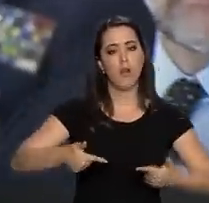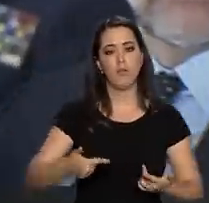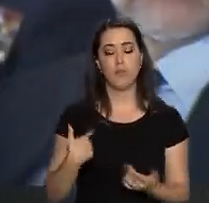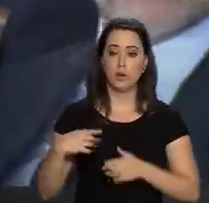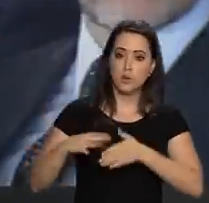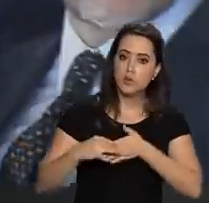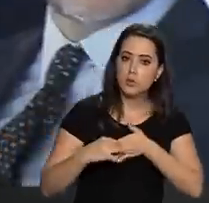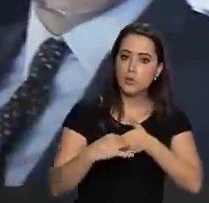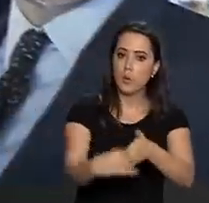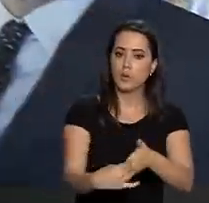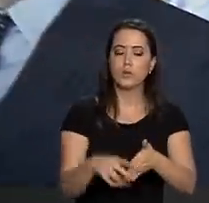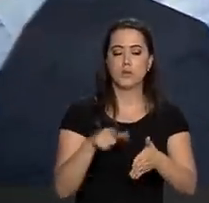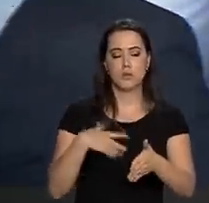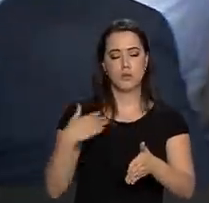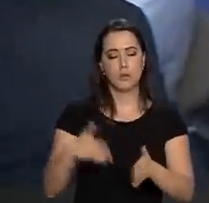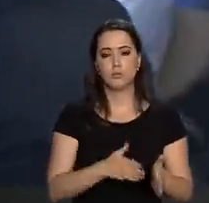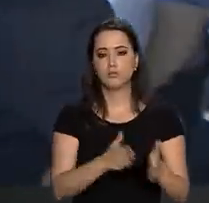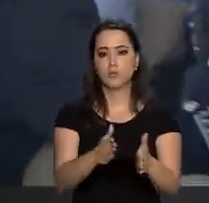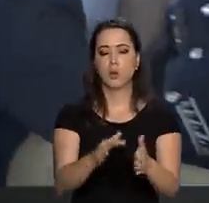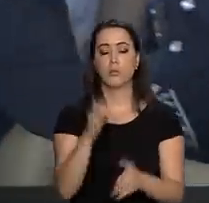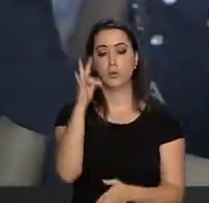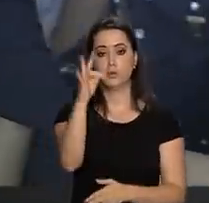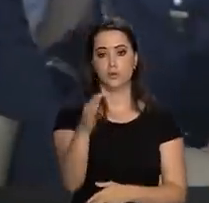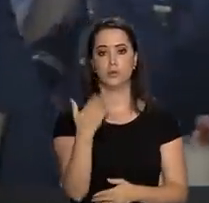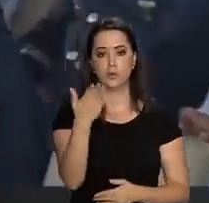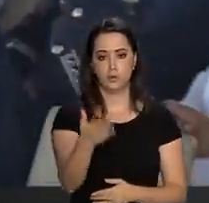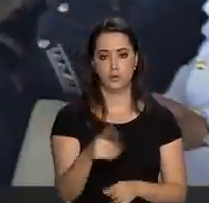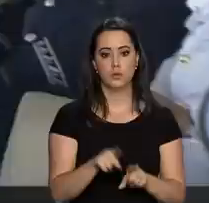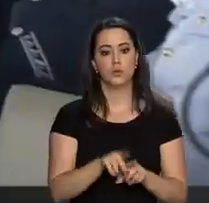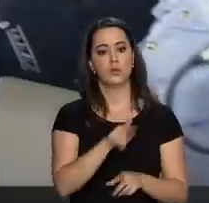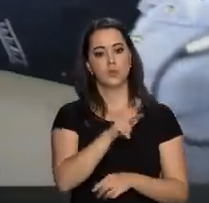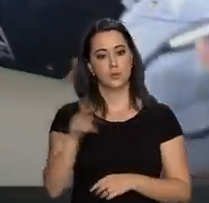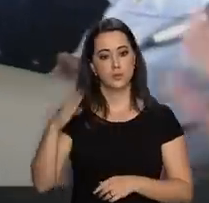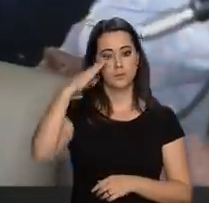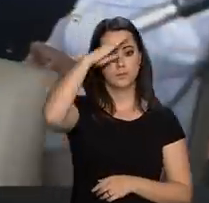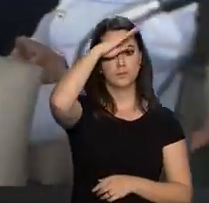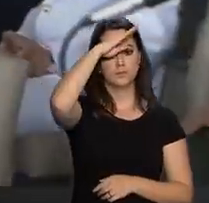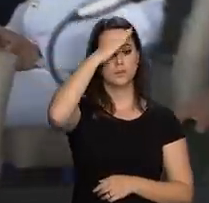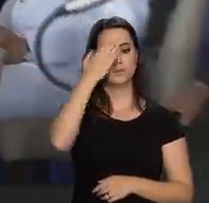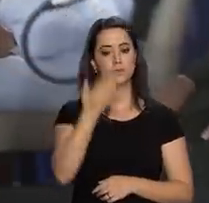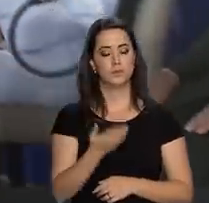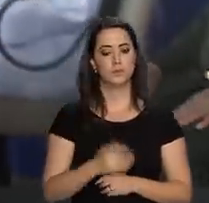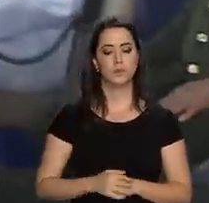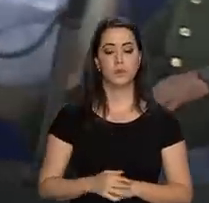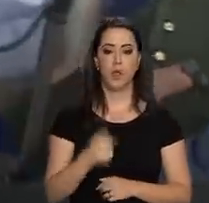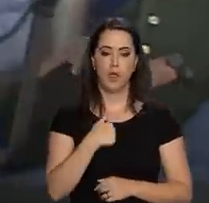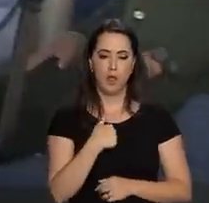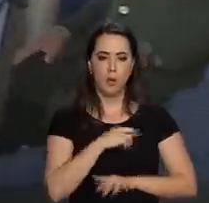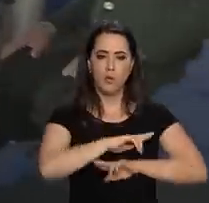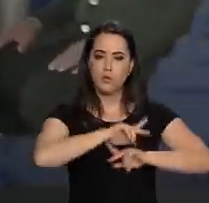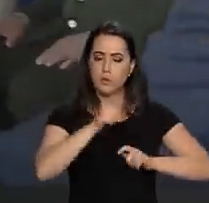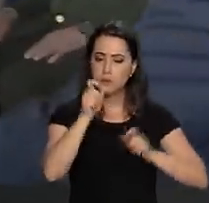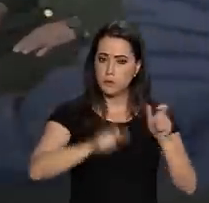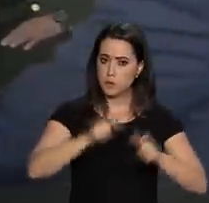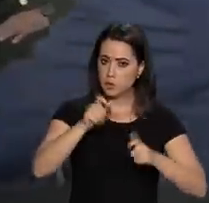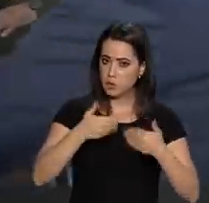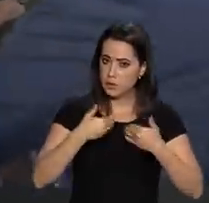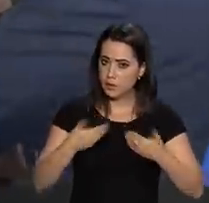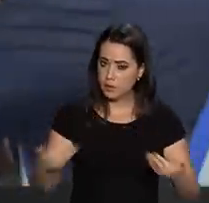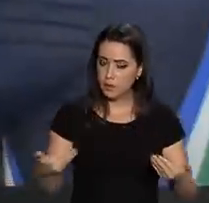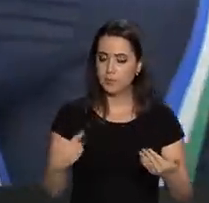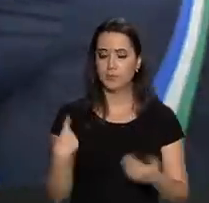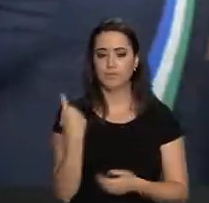os rumos do nosso futuro. Um parênteses, presidente Bolsonaro, eu e vários aqui temos uma